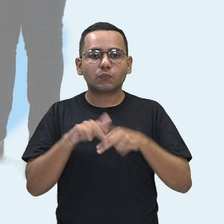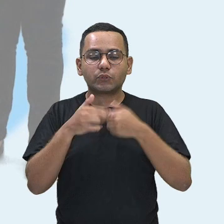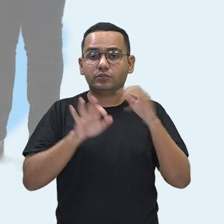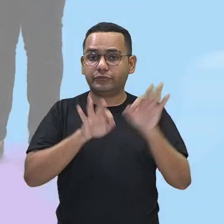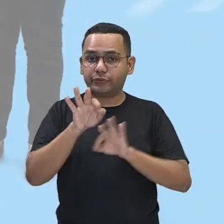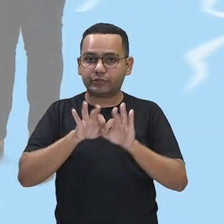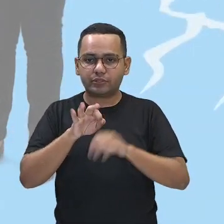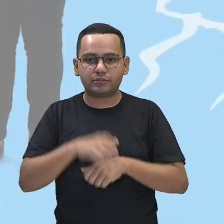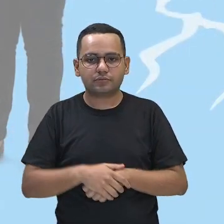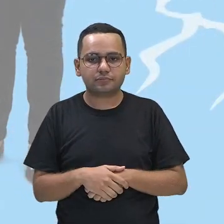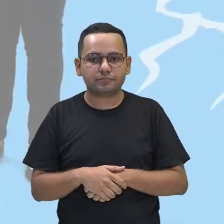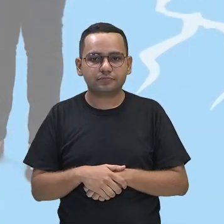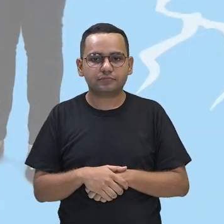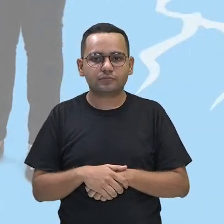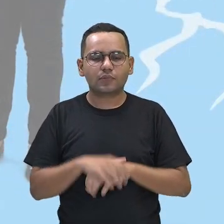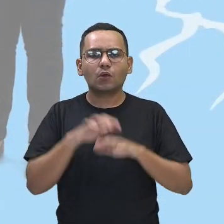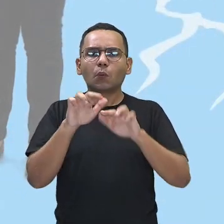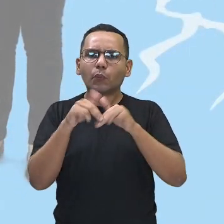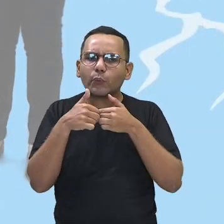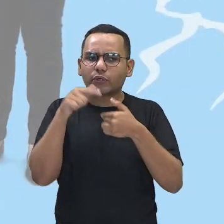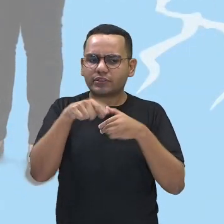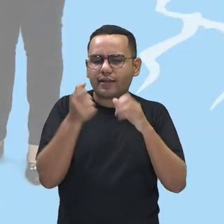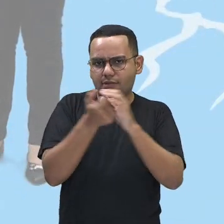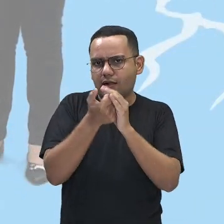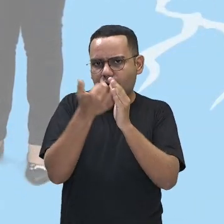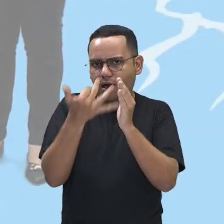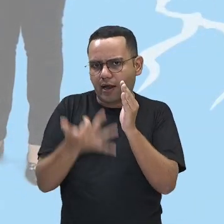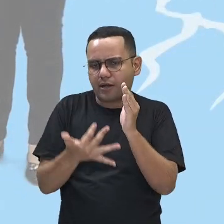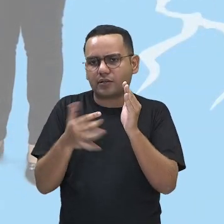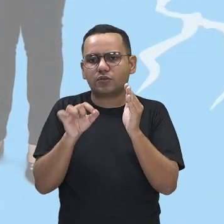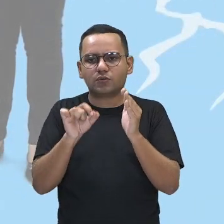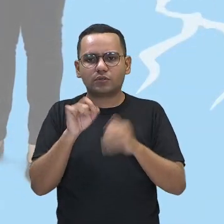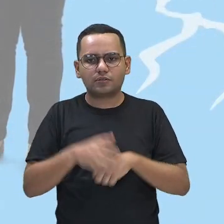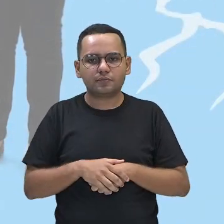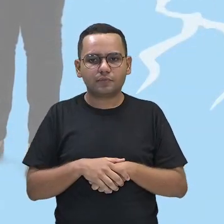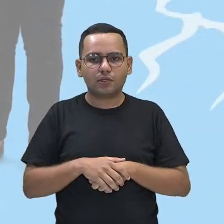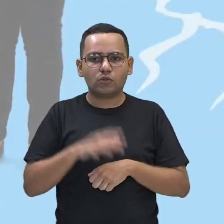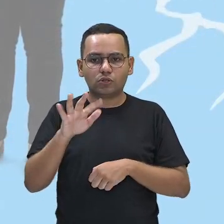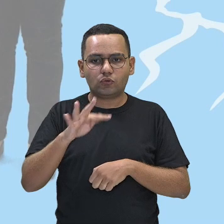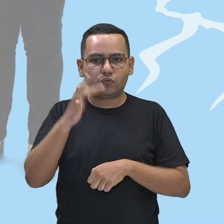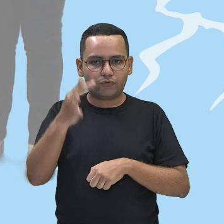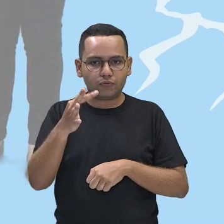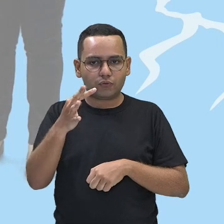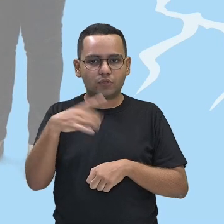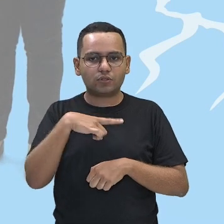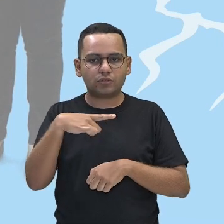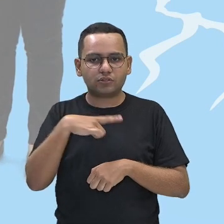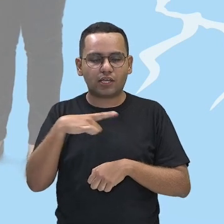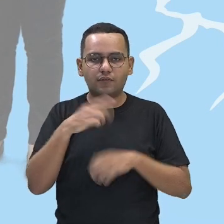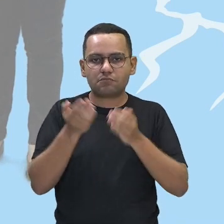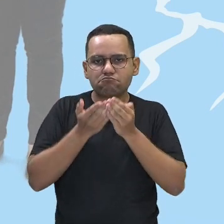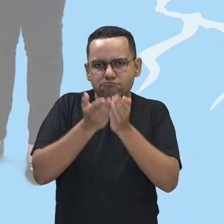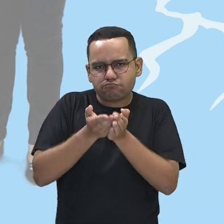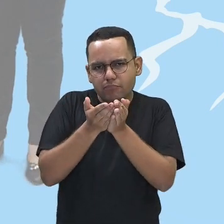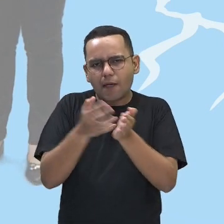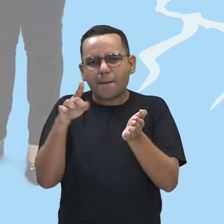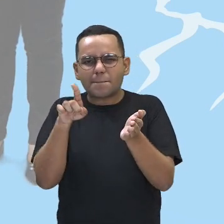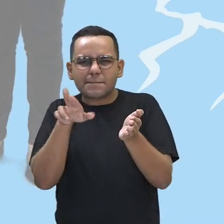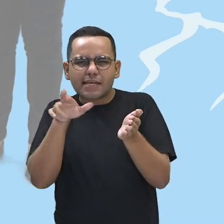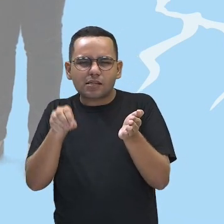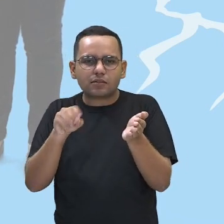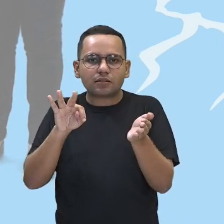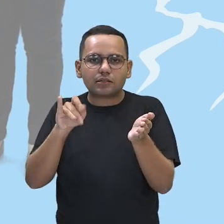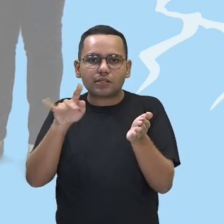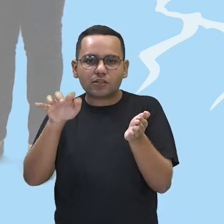restauração. Tal medida, contudo, não impediu que mais tarde a expedição de Pedro Teixeira fosse usada pela